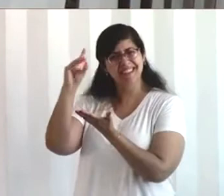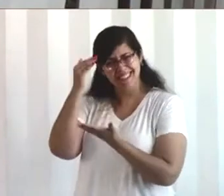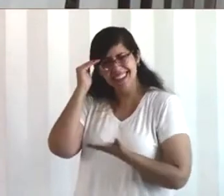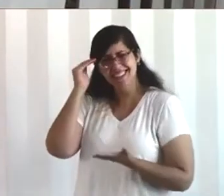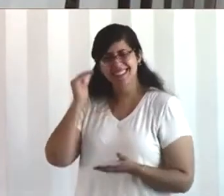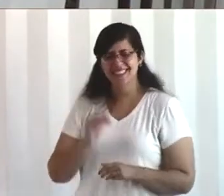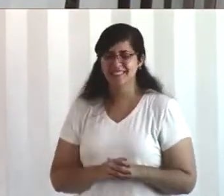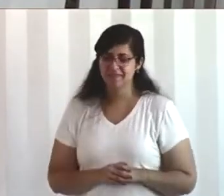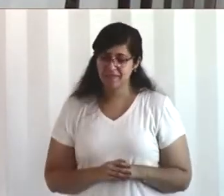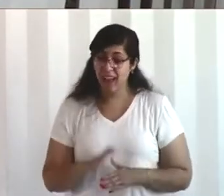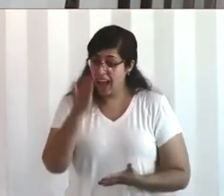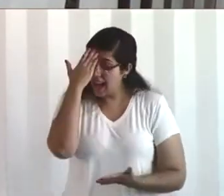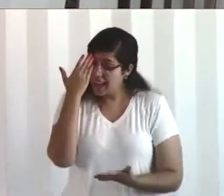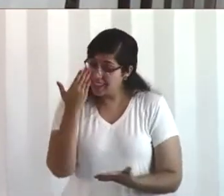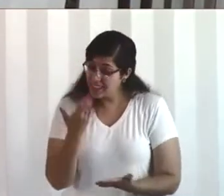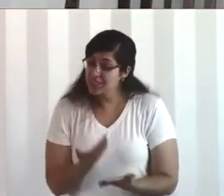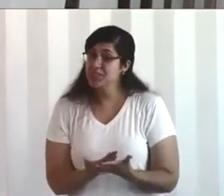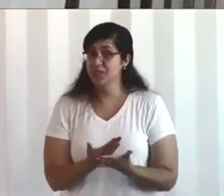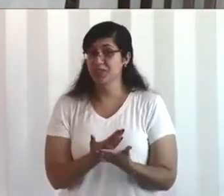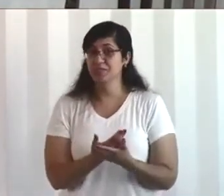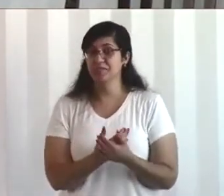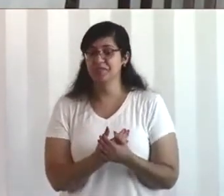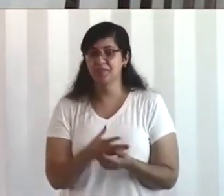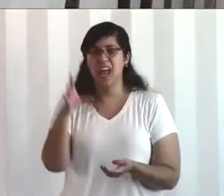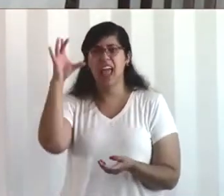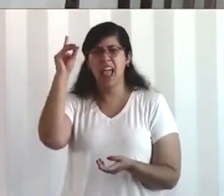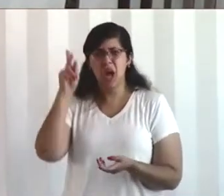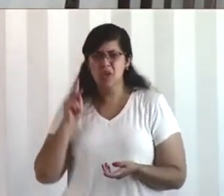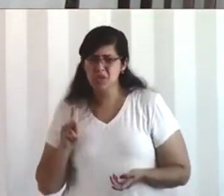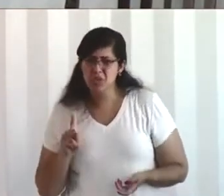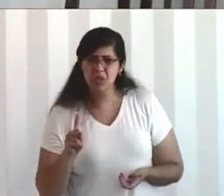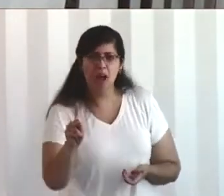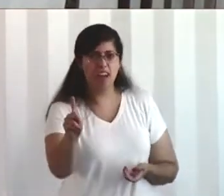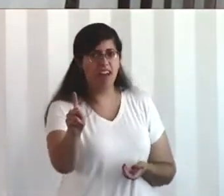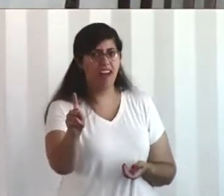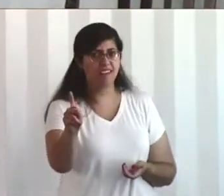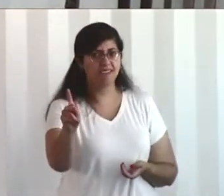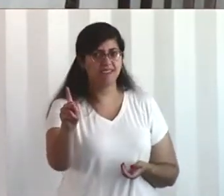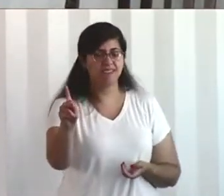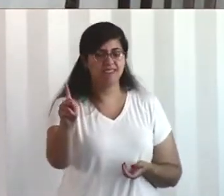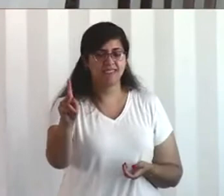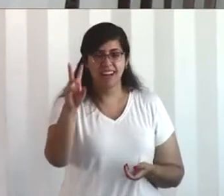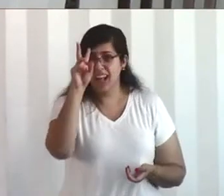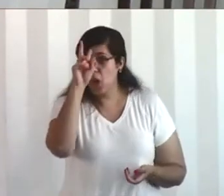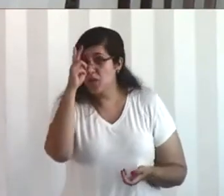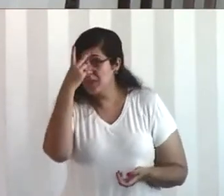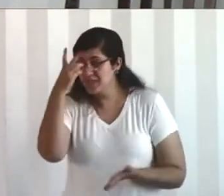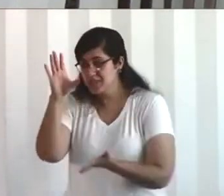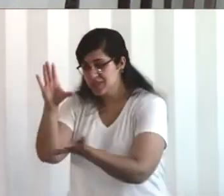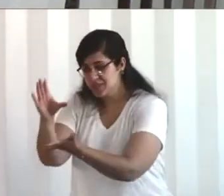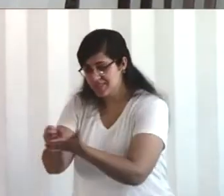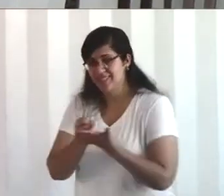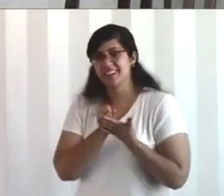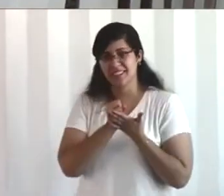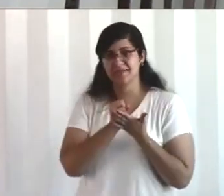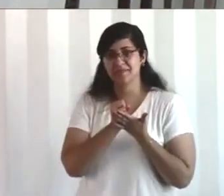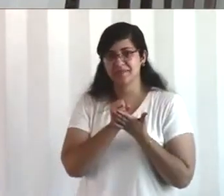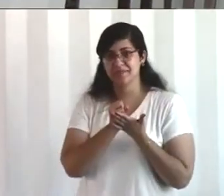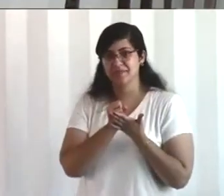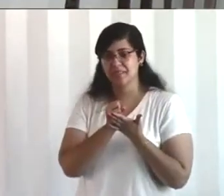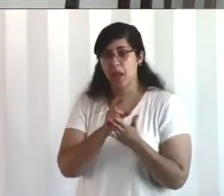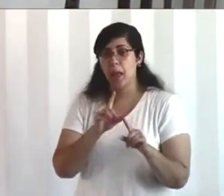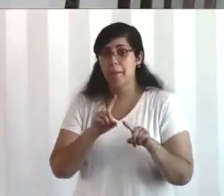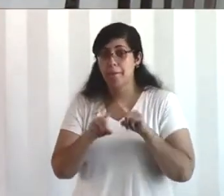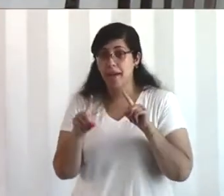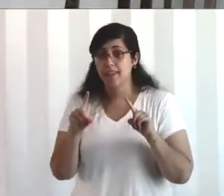isso, acredite, Deus continuará a trazer os convertidos, mas os convertidos não podem bater em nossas portas